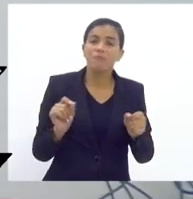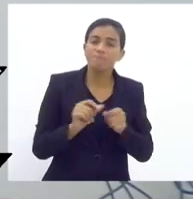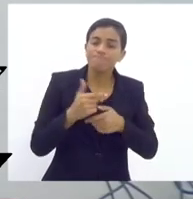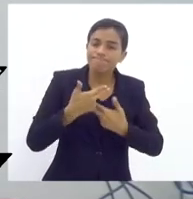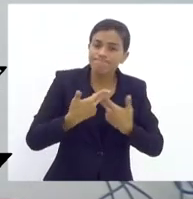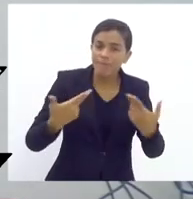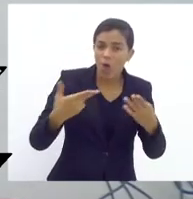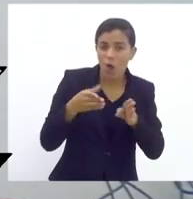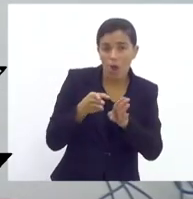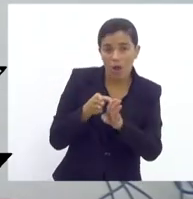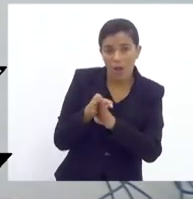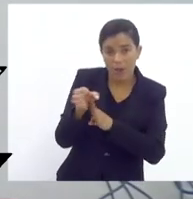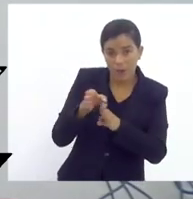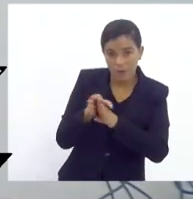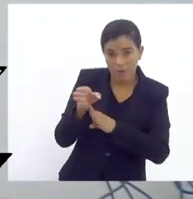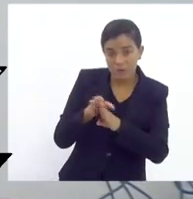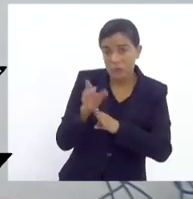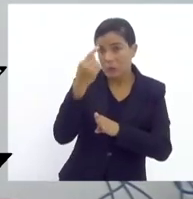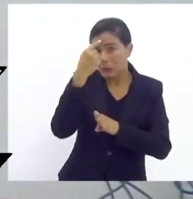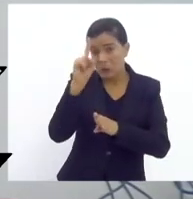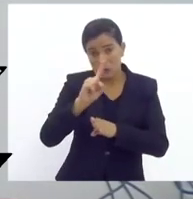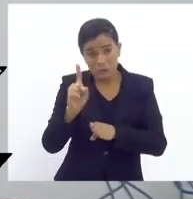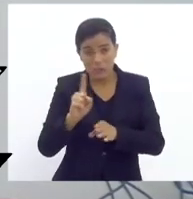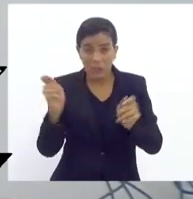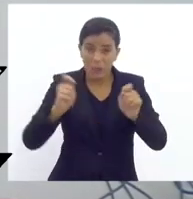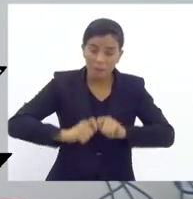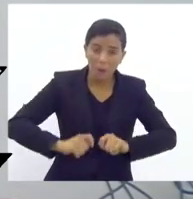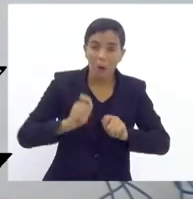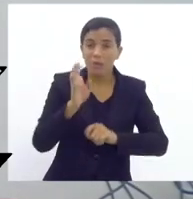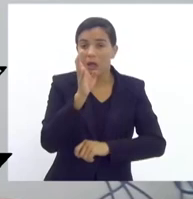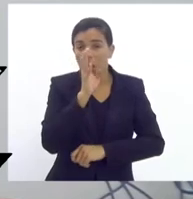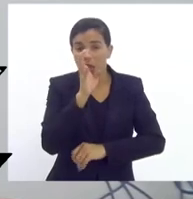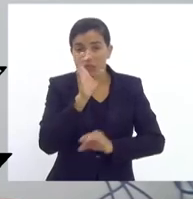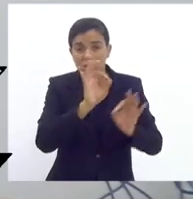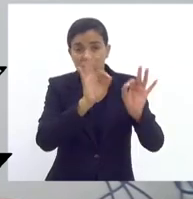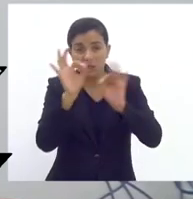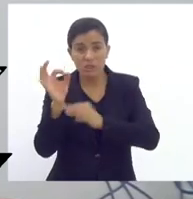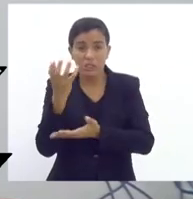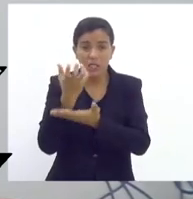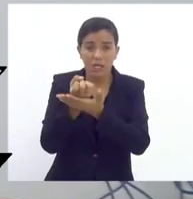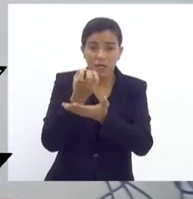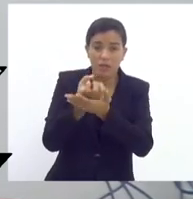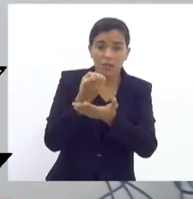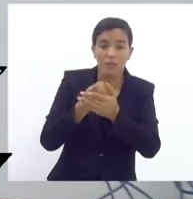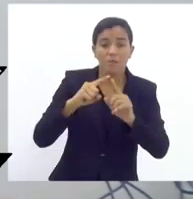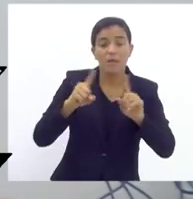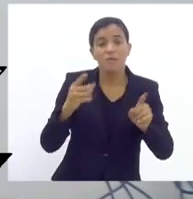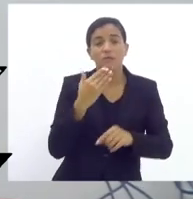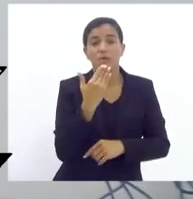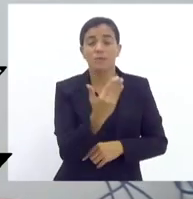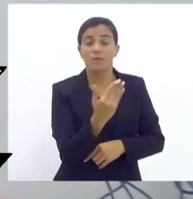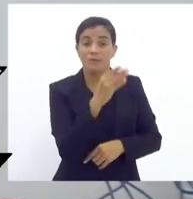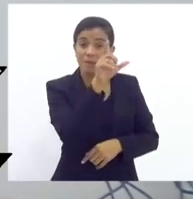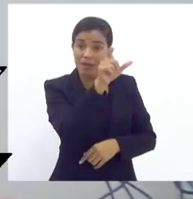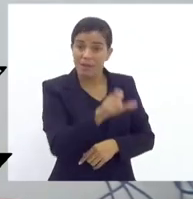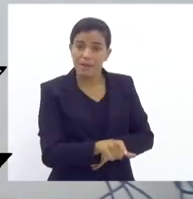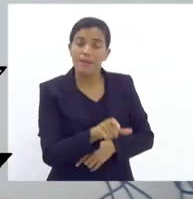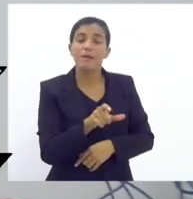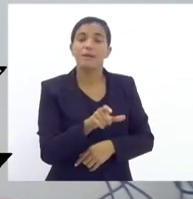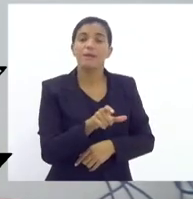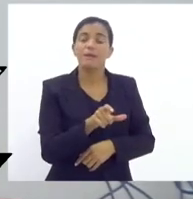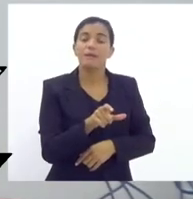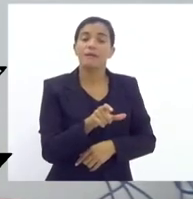recomendação não sei se ele vai poder assistir essa gravação eu queria pedir para ele para poder